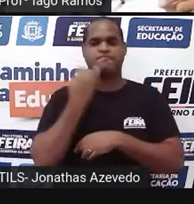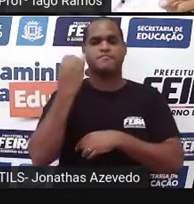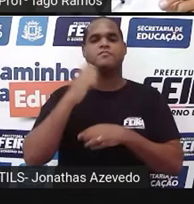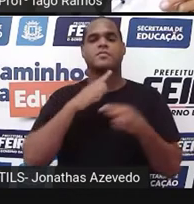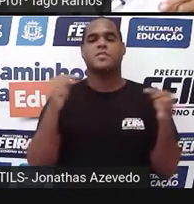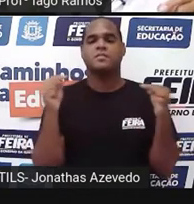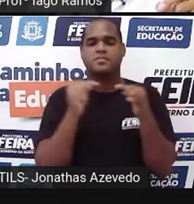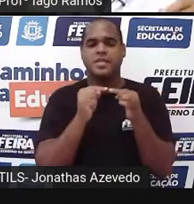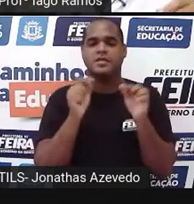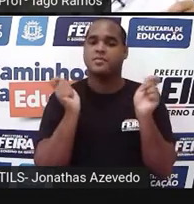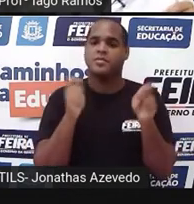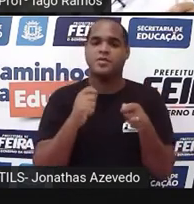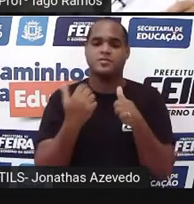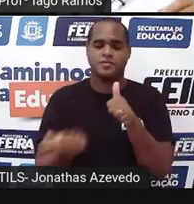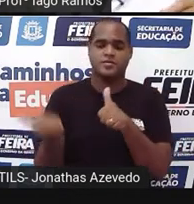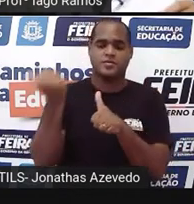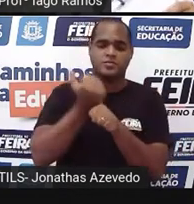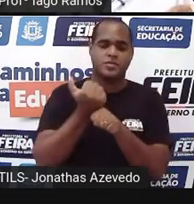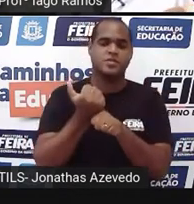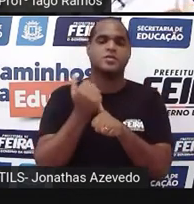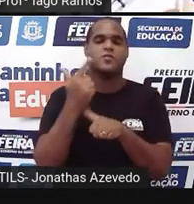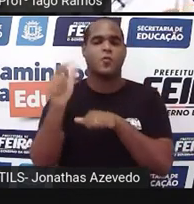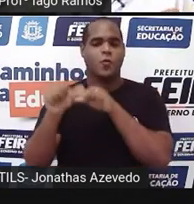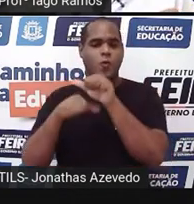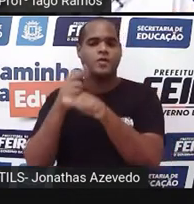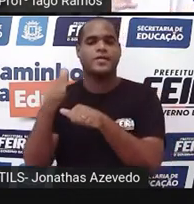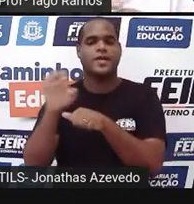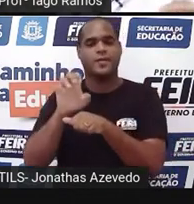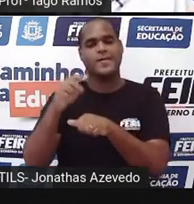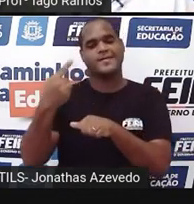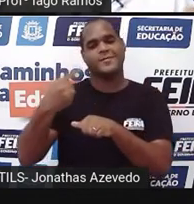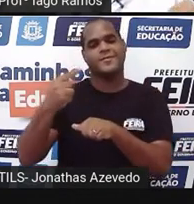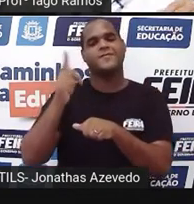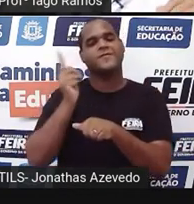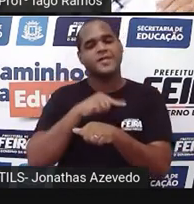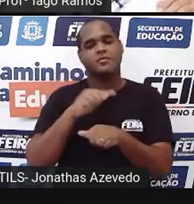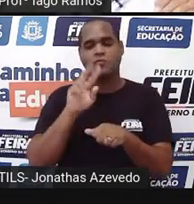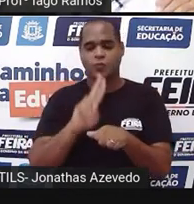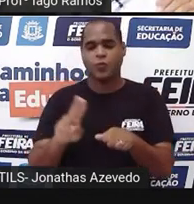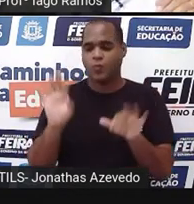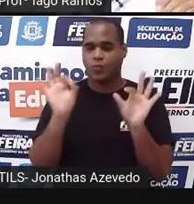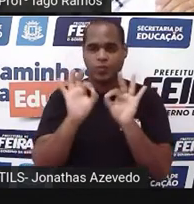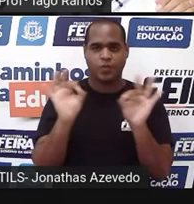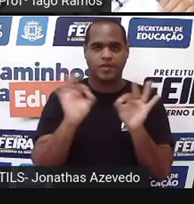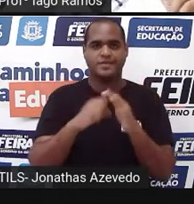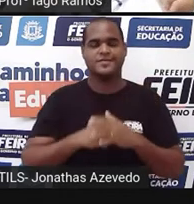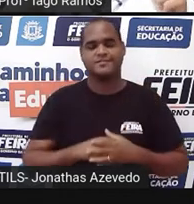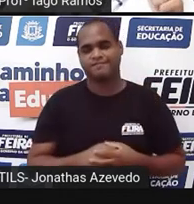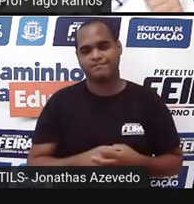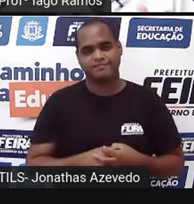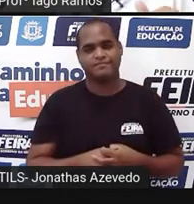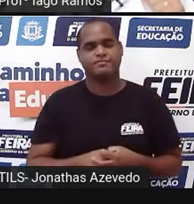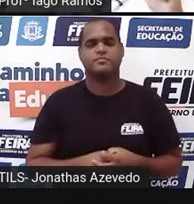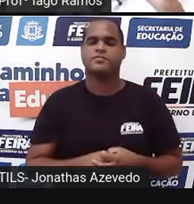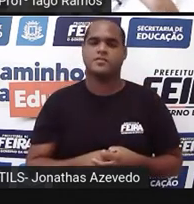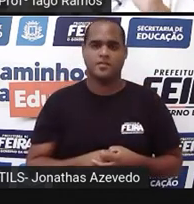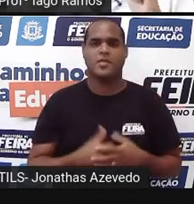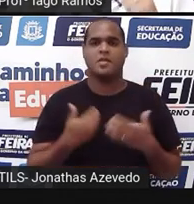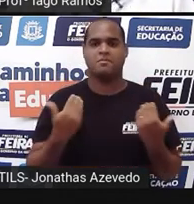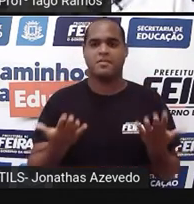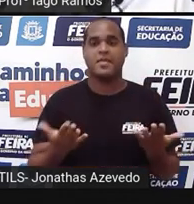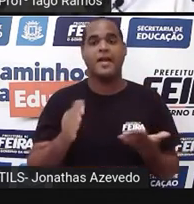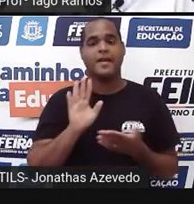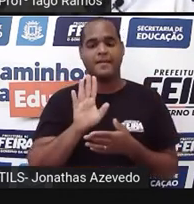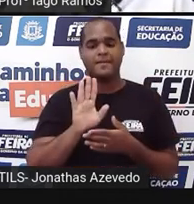aplicar substituição na outra equação que você ainda não usou é mas a gente